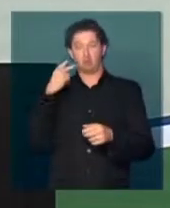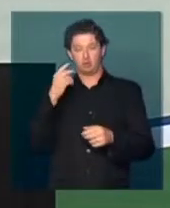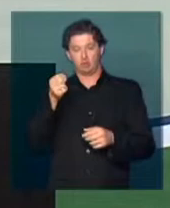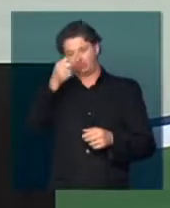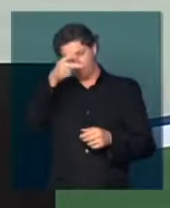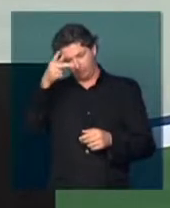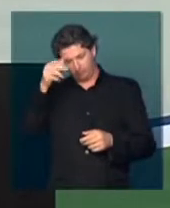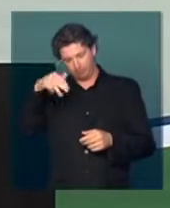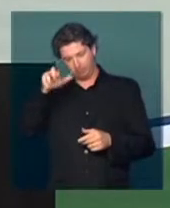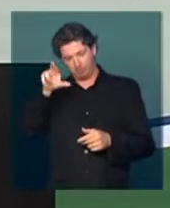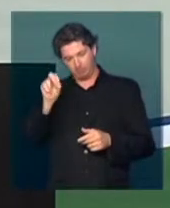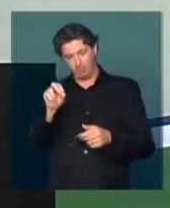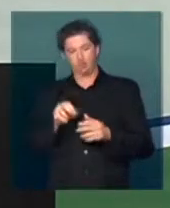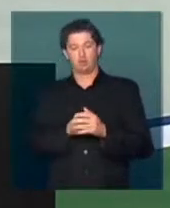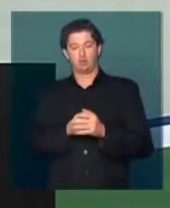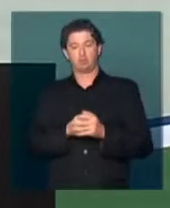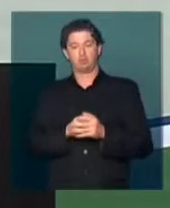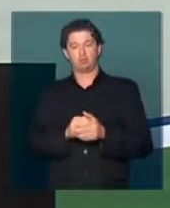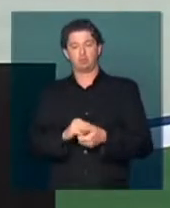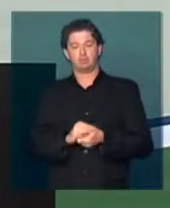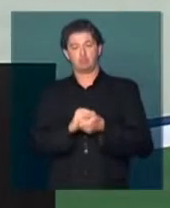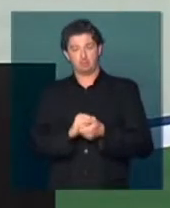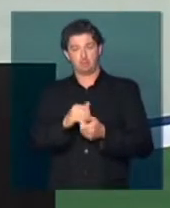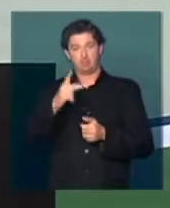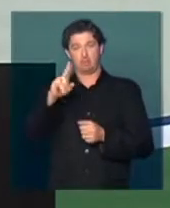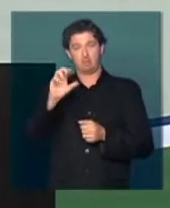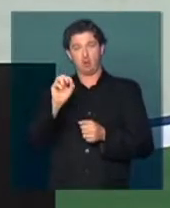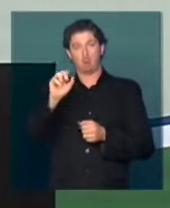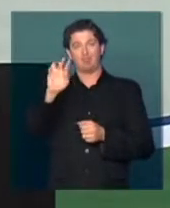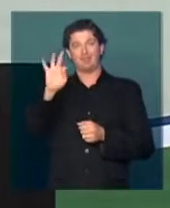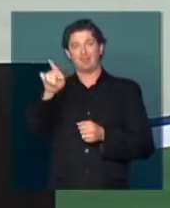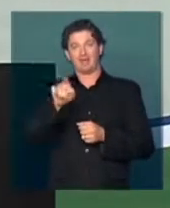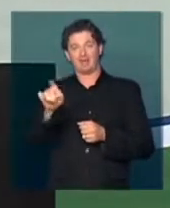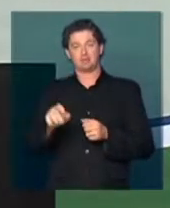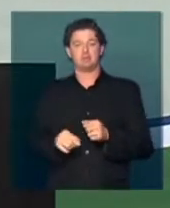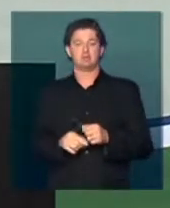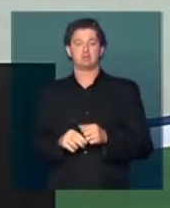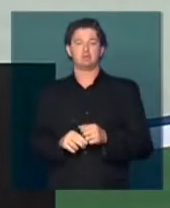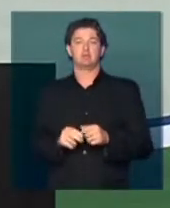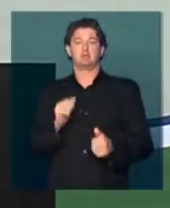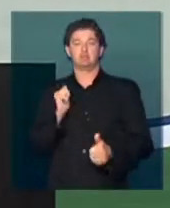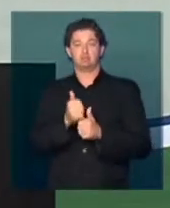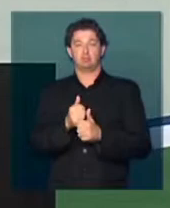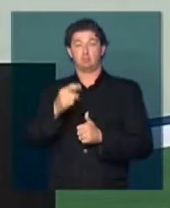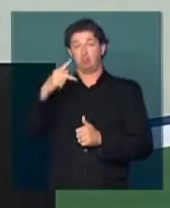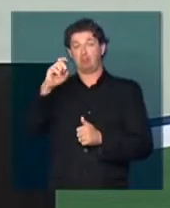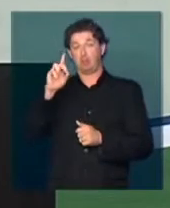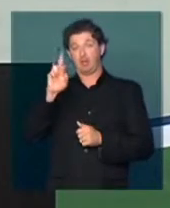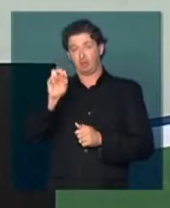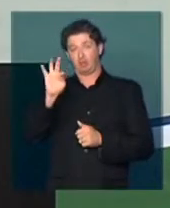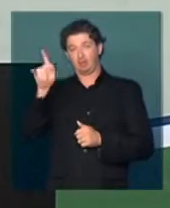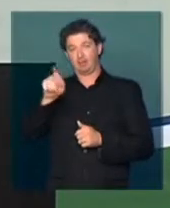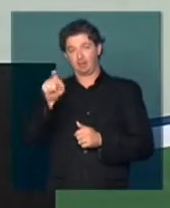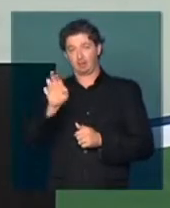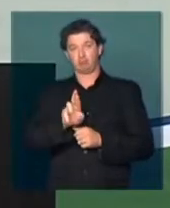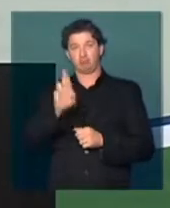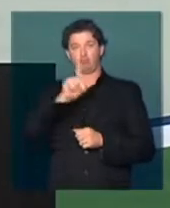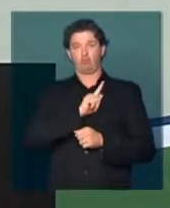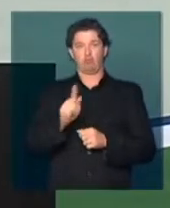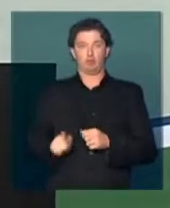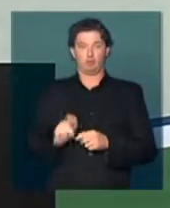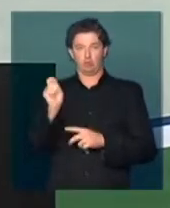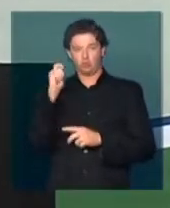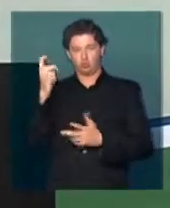prefeito Mauro Mendes, cumprimentar Paulo Tax, representando o nosso governador Pedro Tax. E eu quero